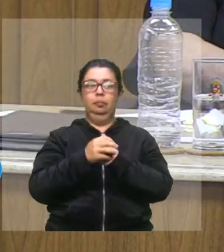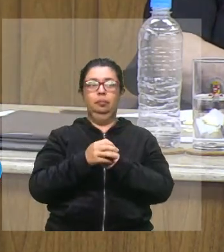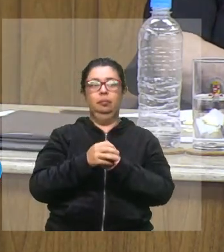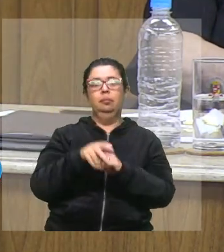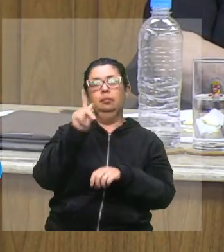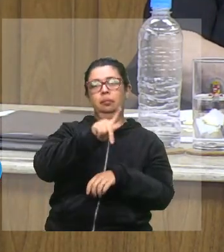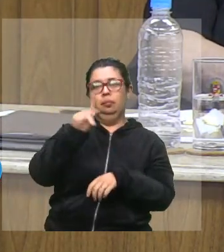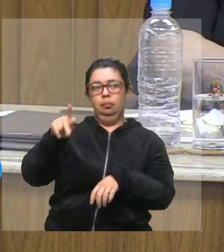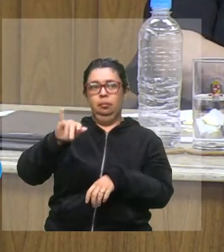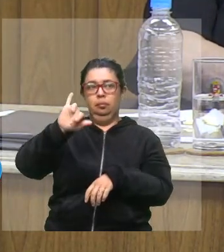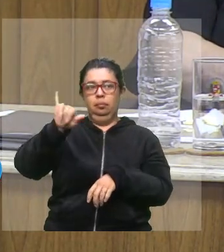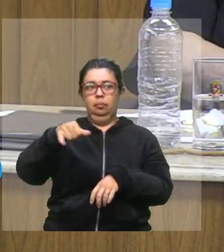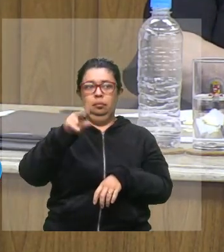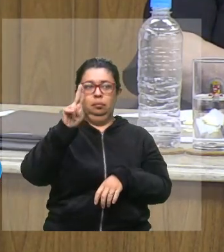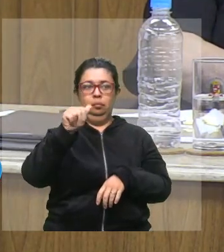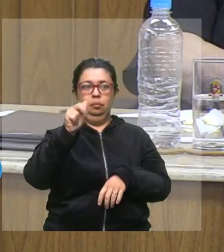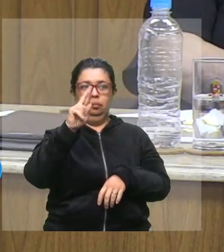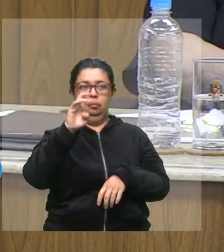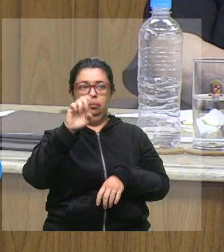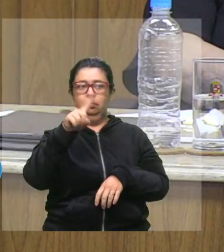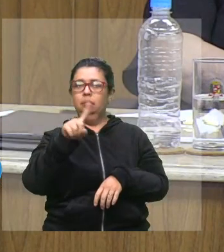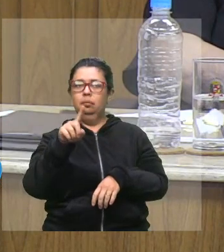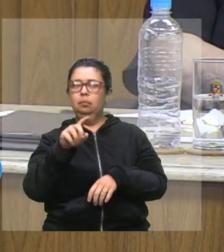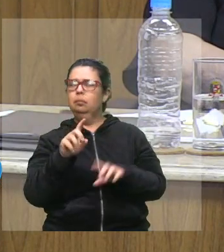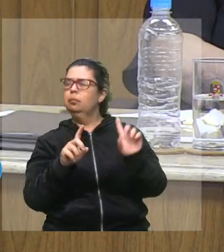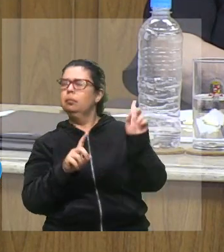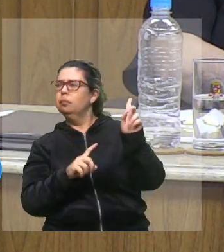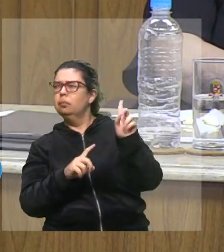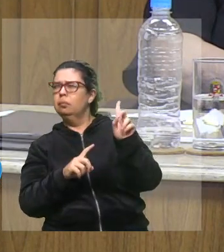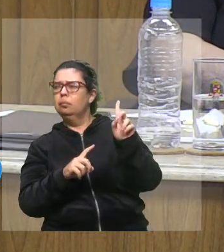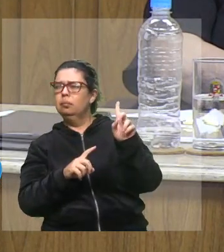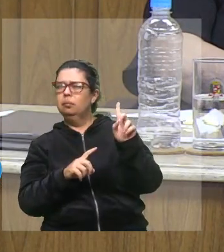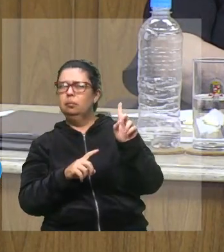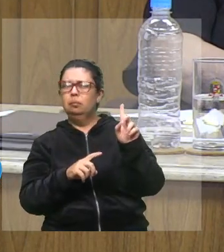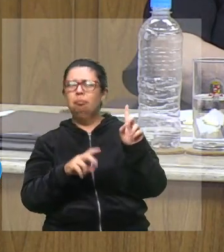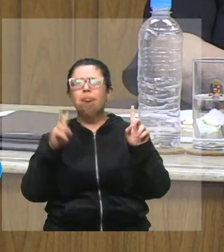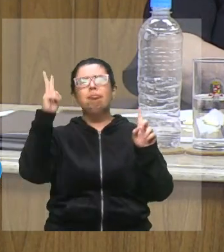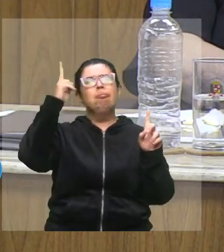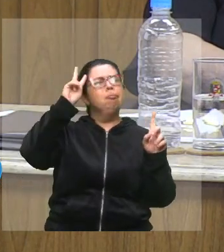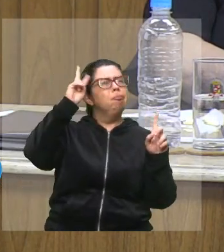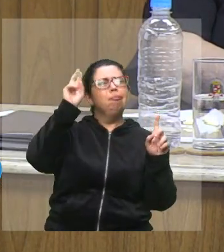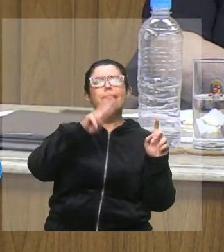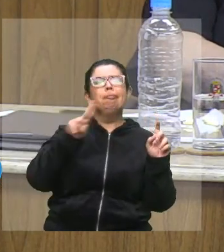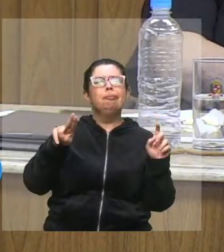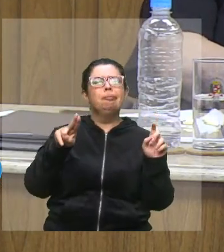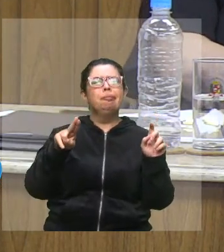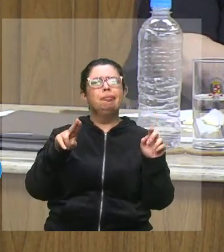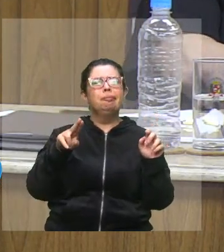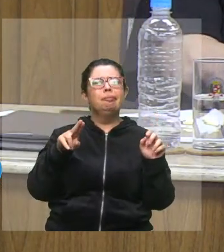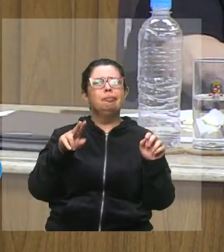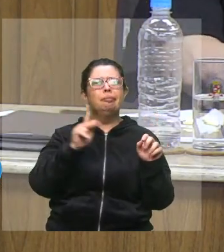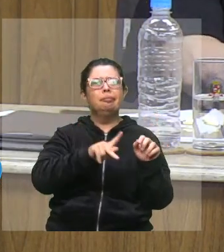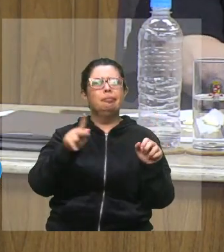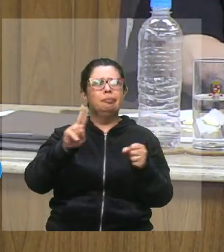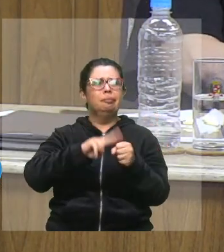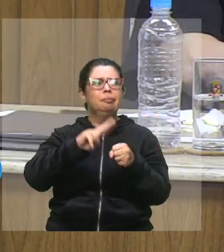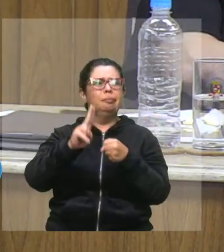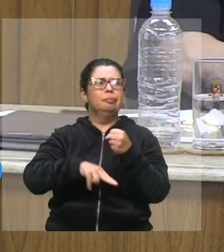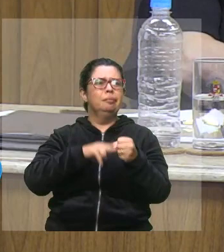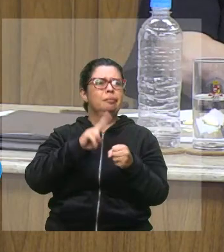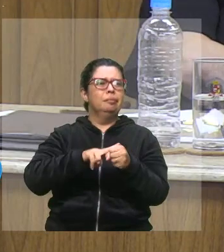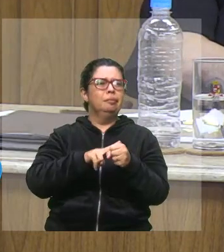né? Não, Juarez, o... Não, o professor da Unesp, do